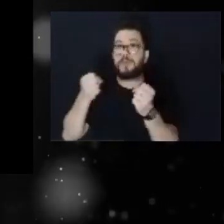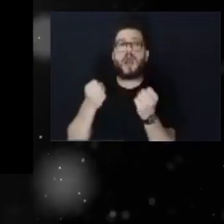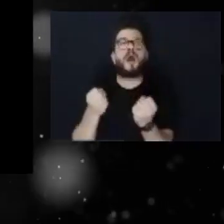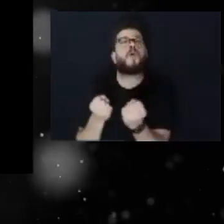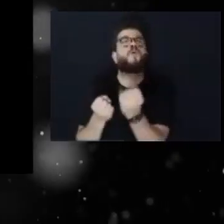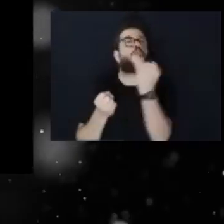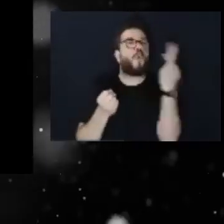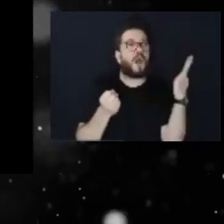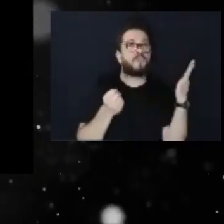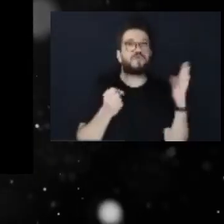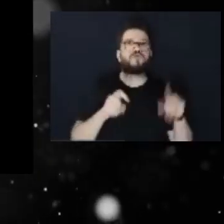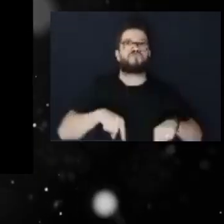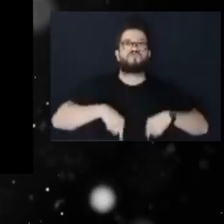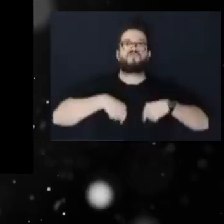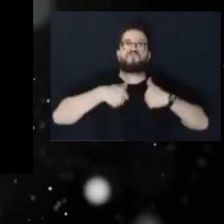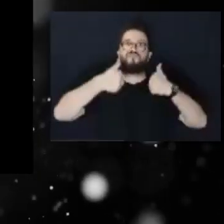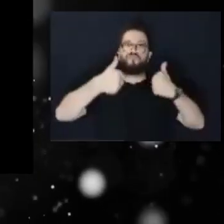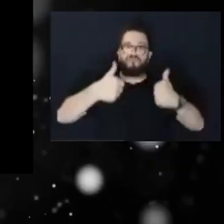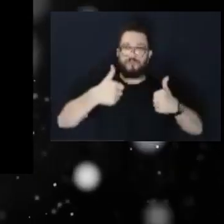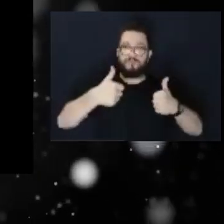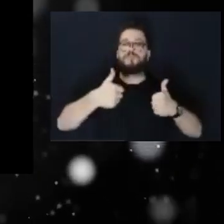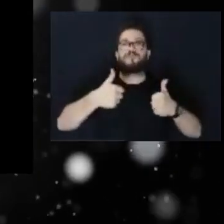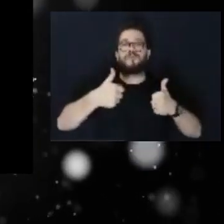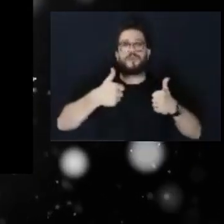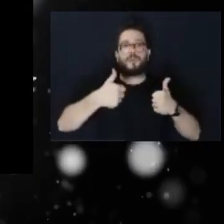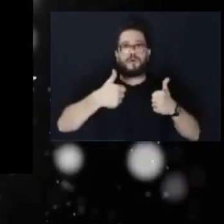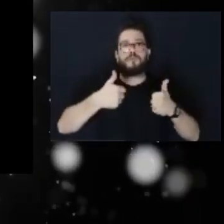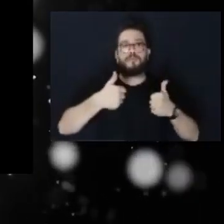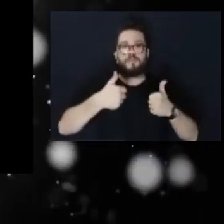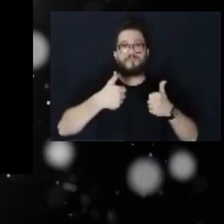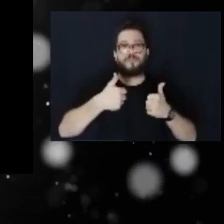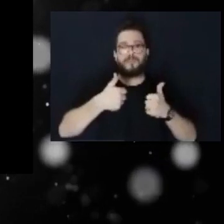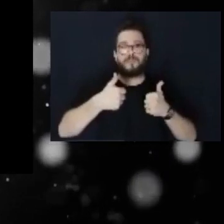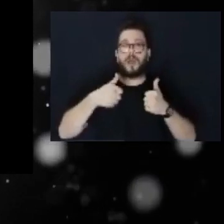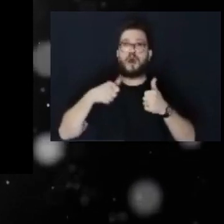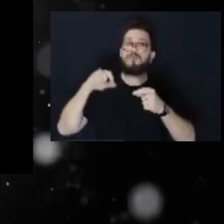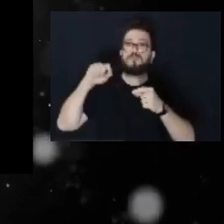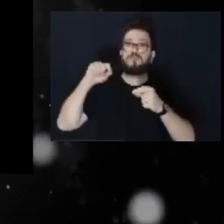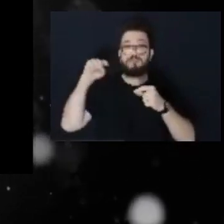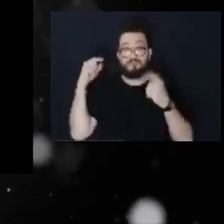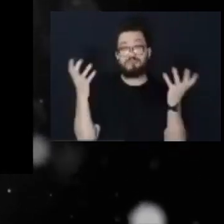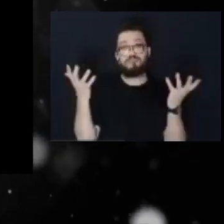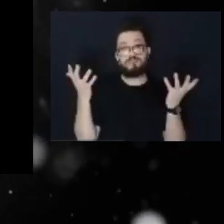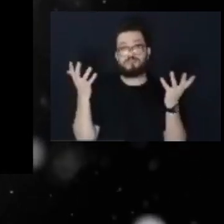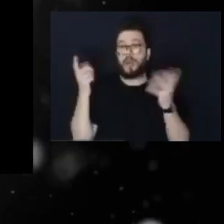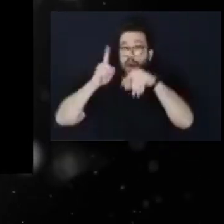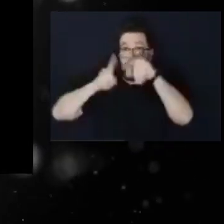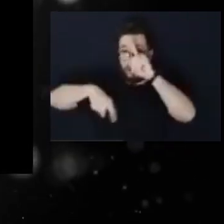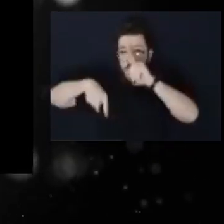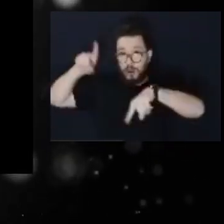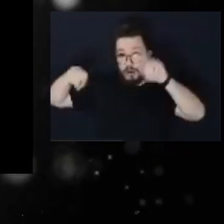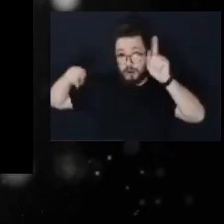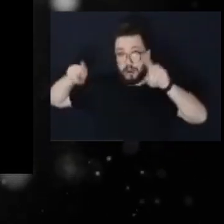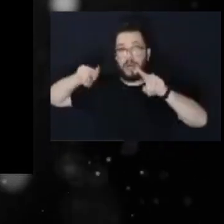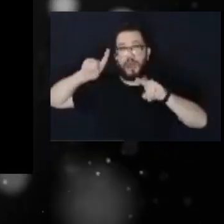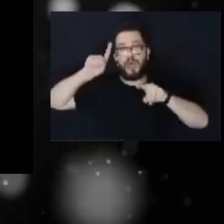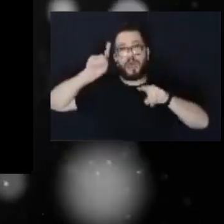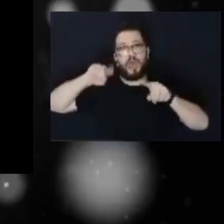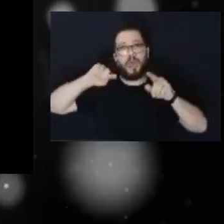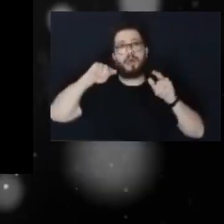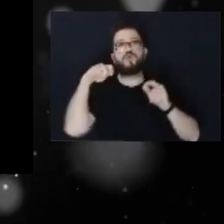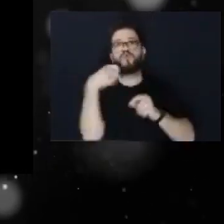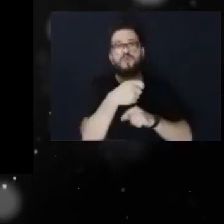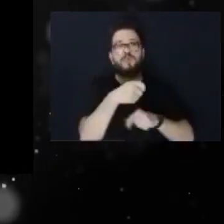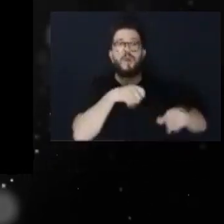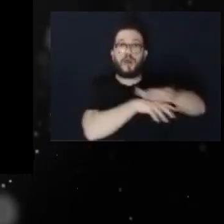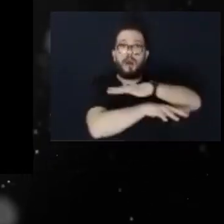Então, essas dinâmicas se respondem de acordo com os índices de mobilidade urbana da cidade. Por